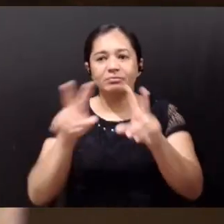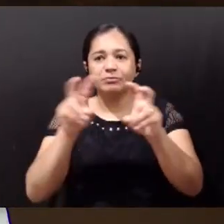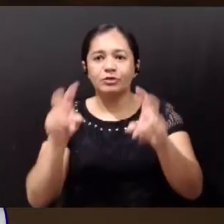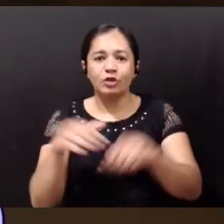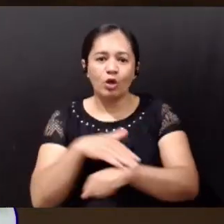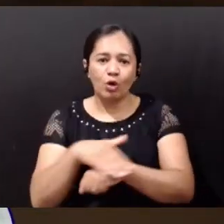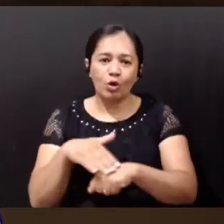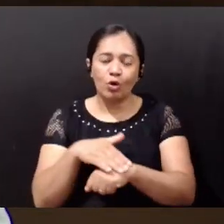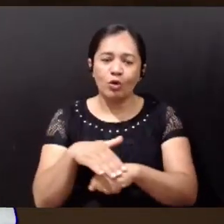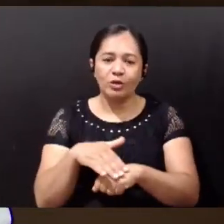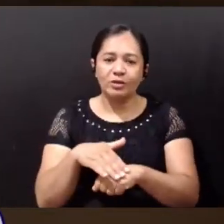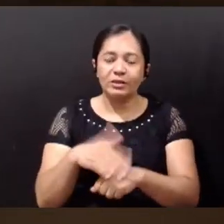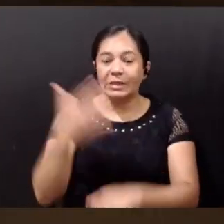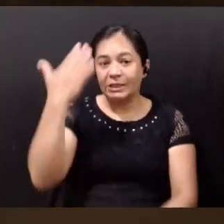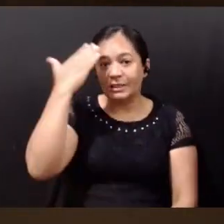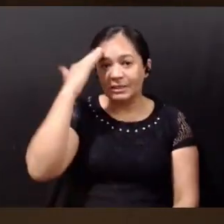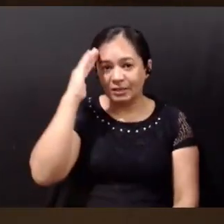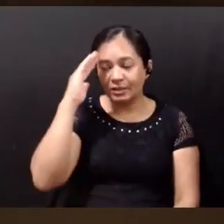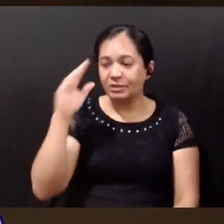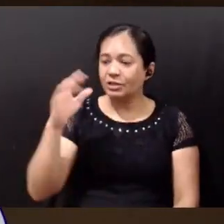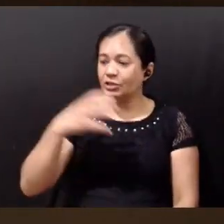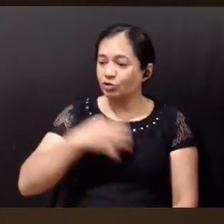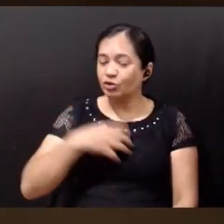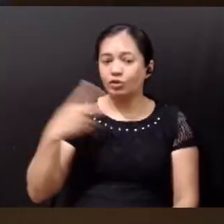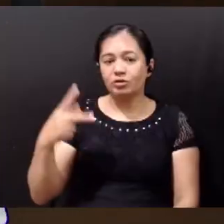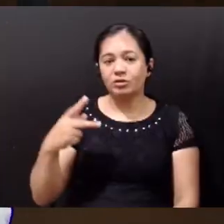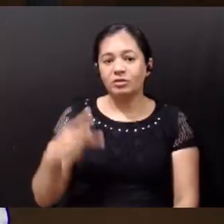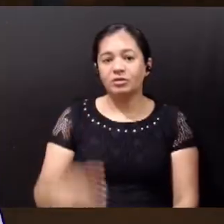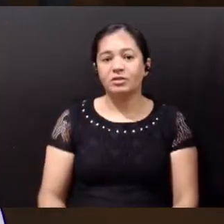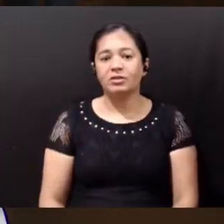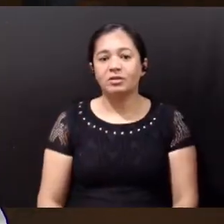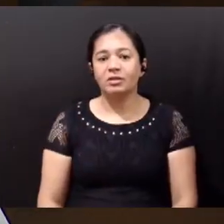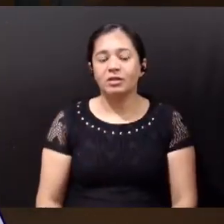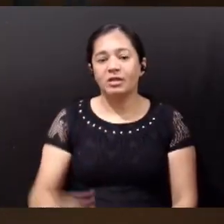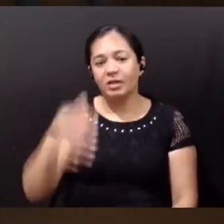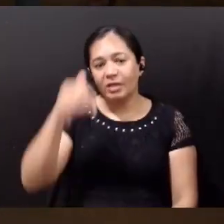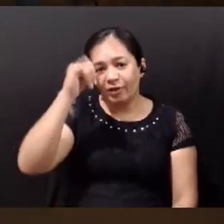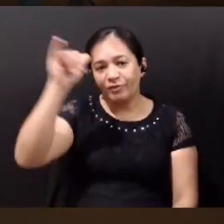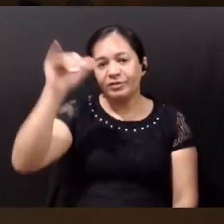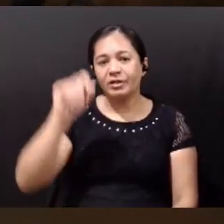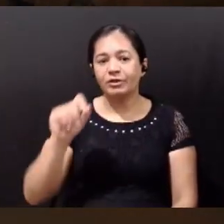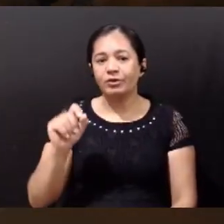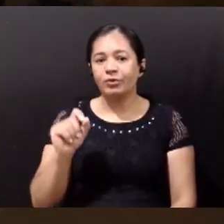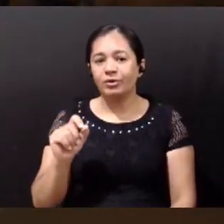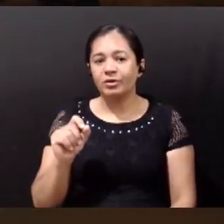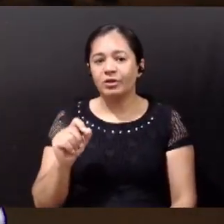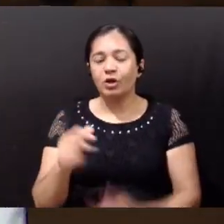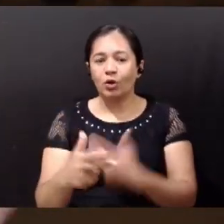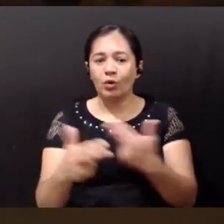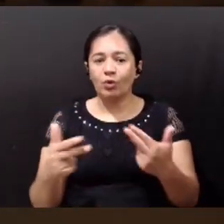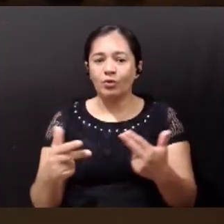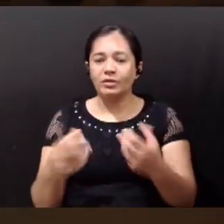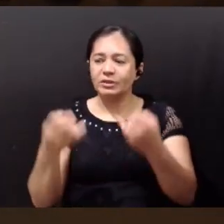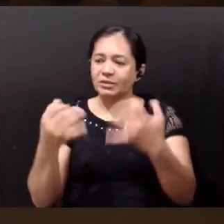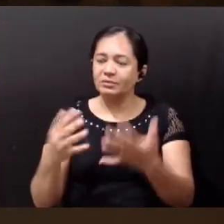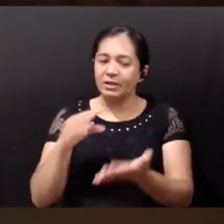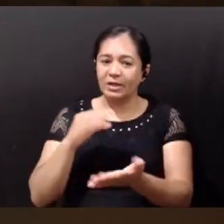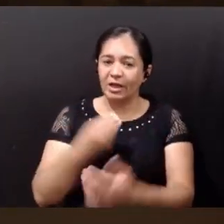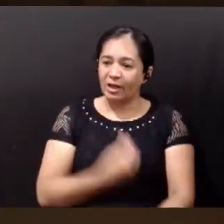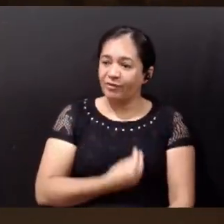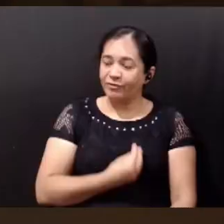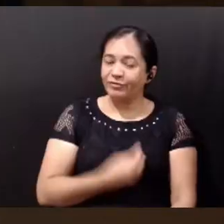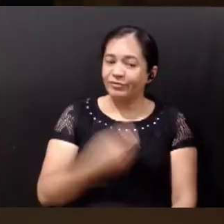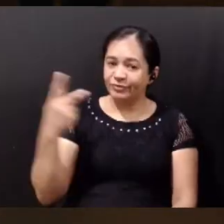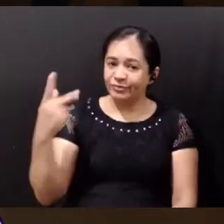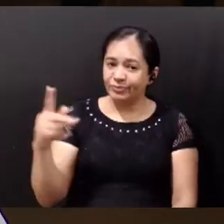entende a situação deles e fala realmente evitando ali, trazendo coisas que relatem a realidade deles de alguma